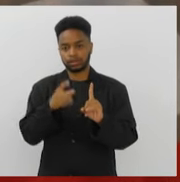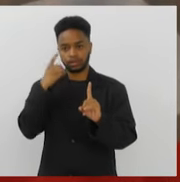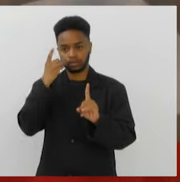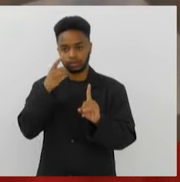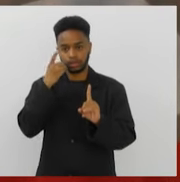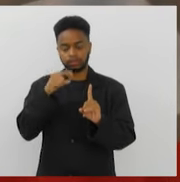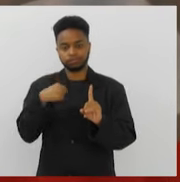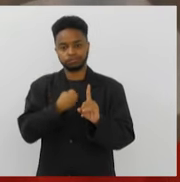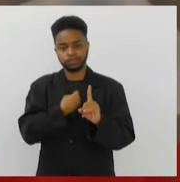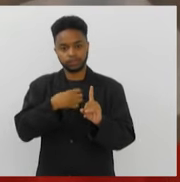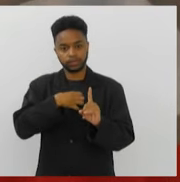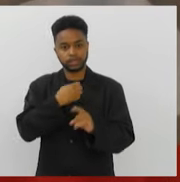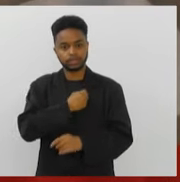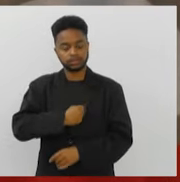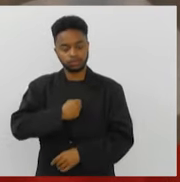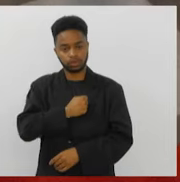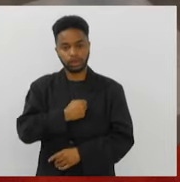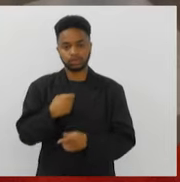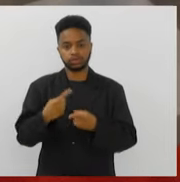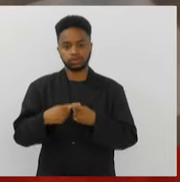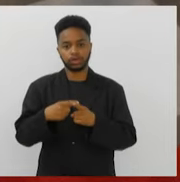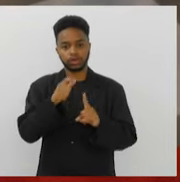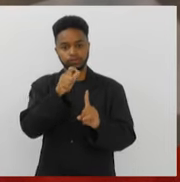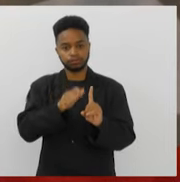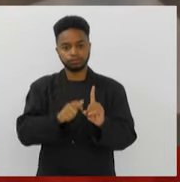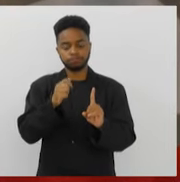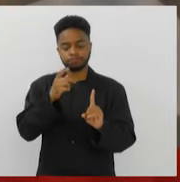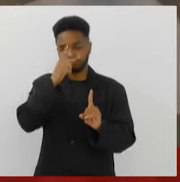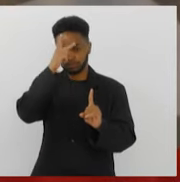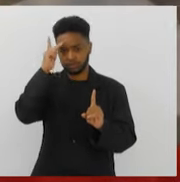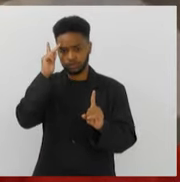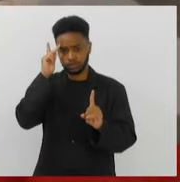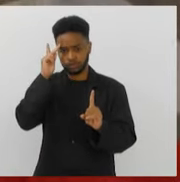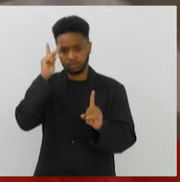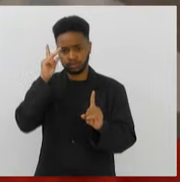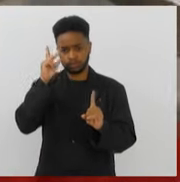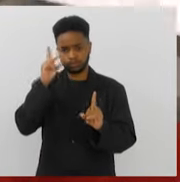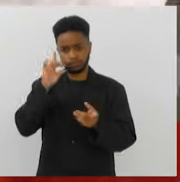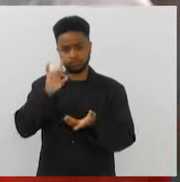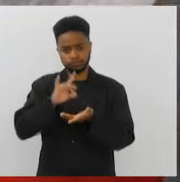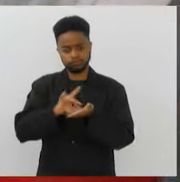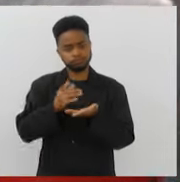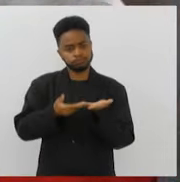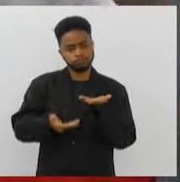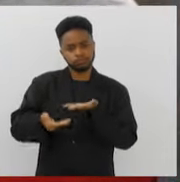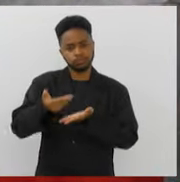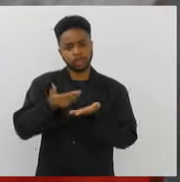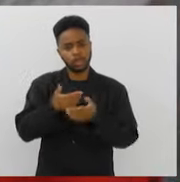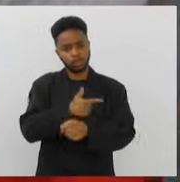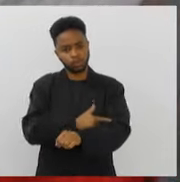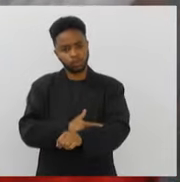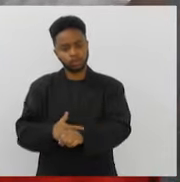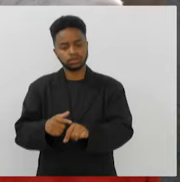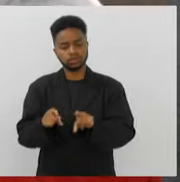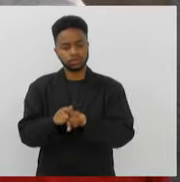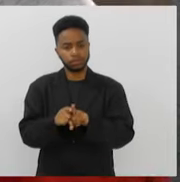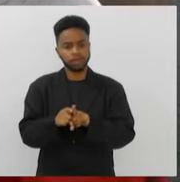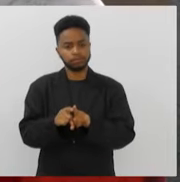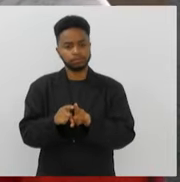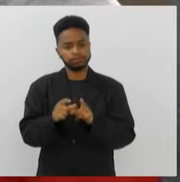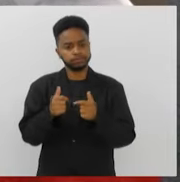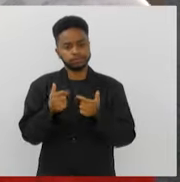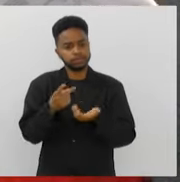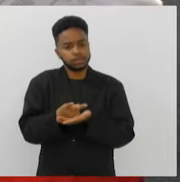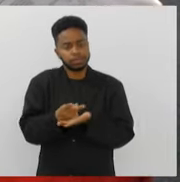deixa saudades. Era uma pessoa muito cordial no trato, de um enorme bom humor,